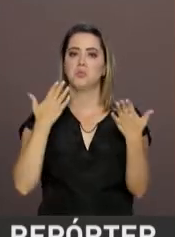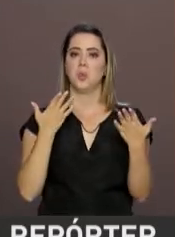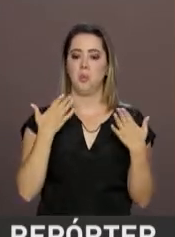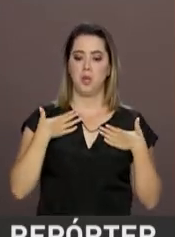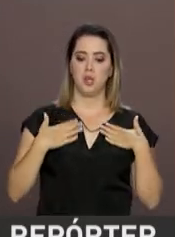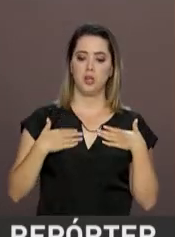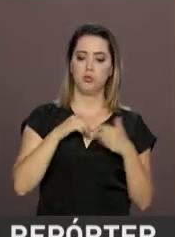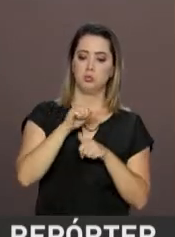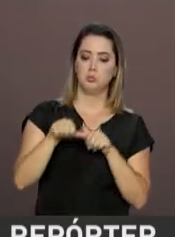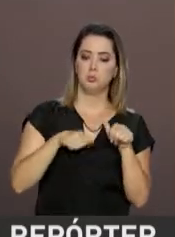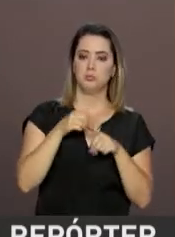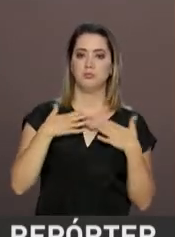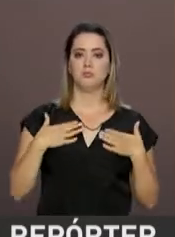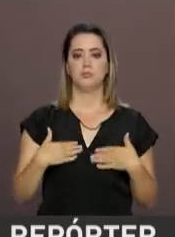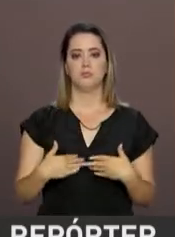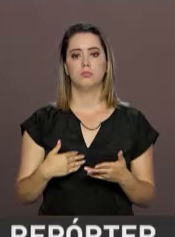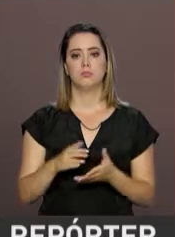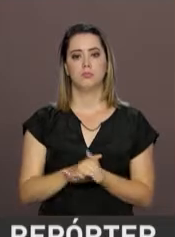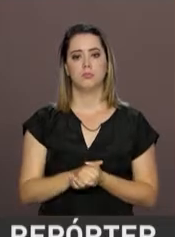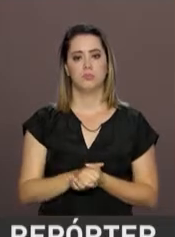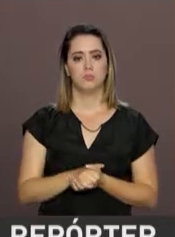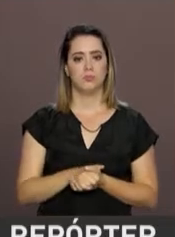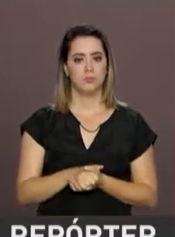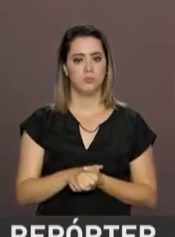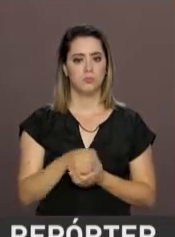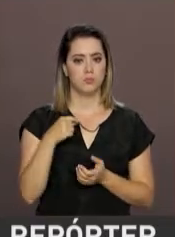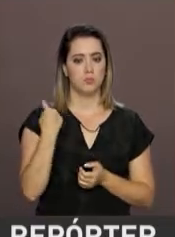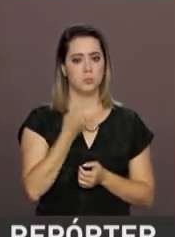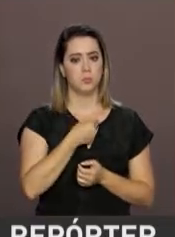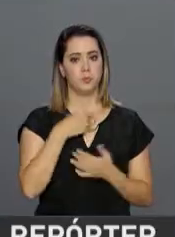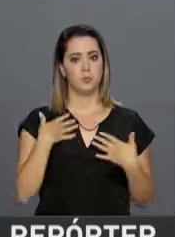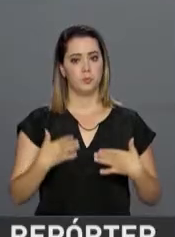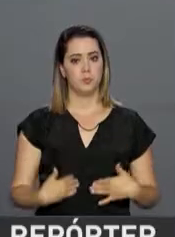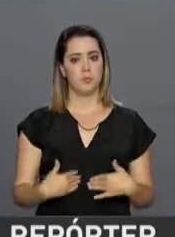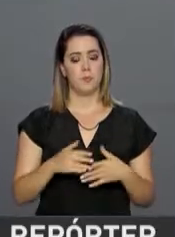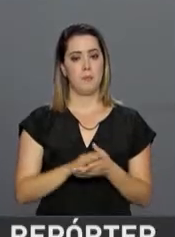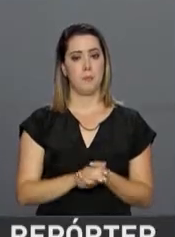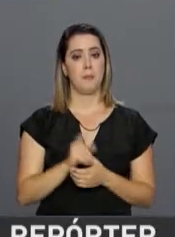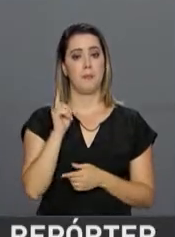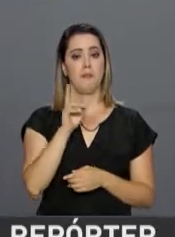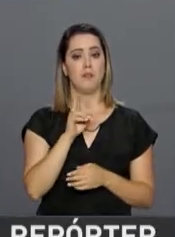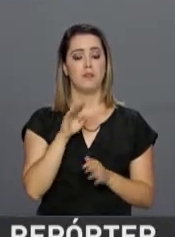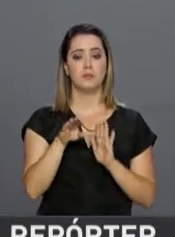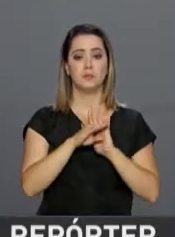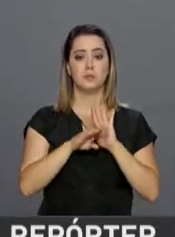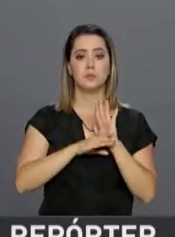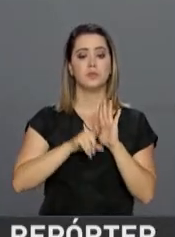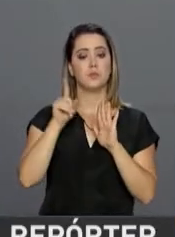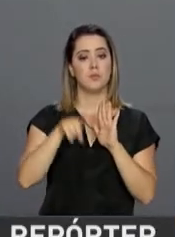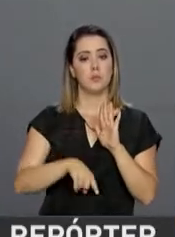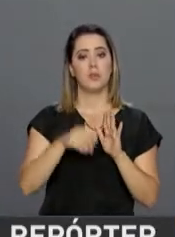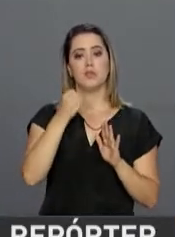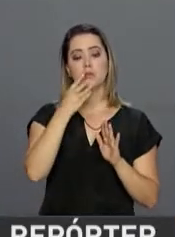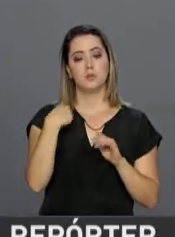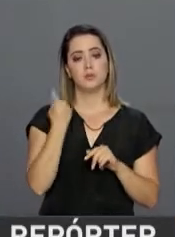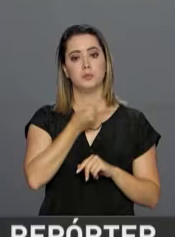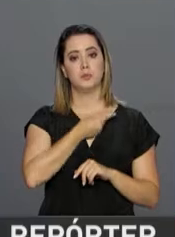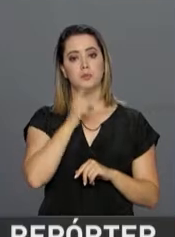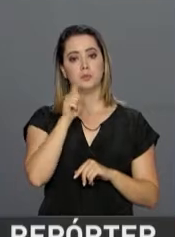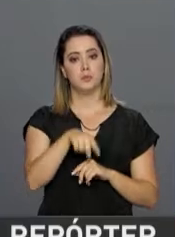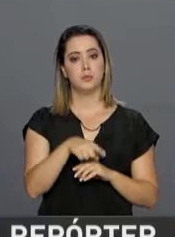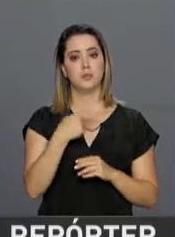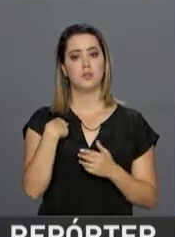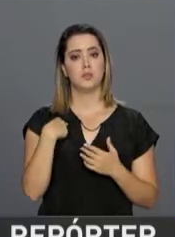que reverteu o efeito de referência no nosso organismo este projecto vai ser muito interessante para nós que é um projeto de